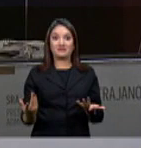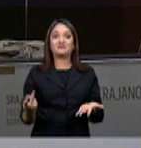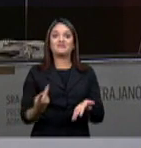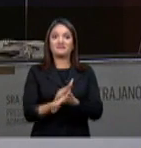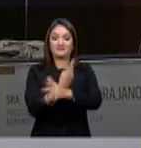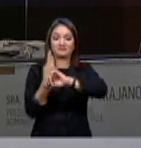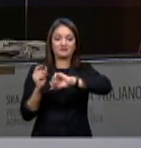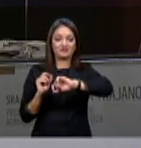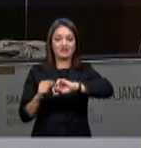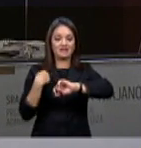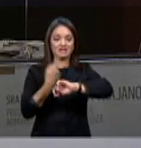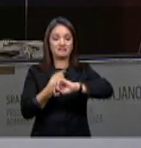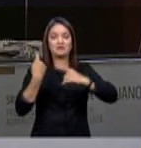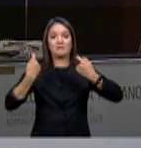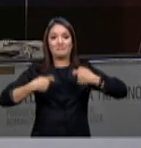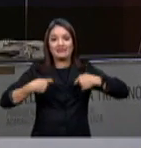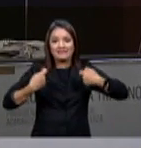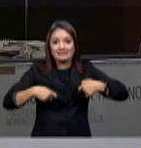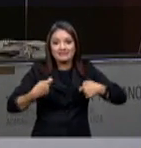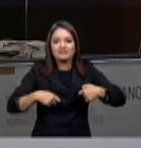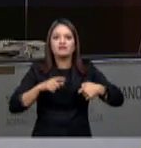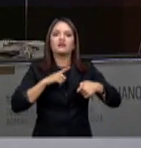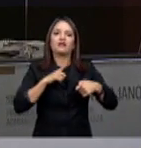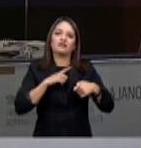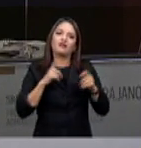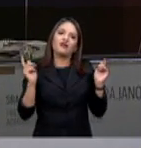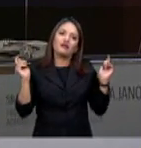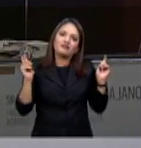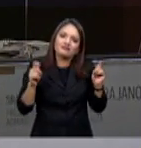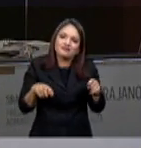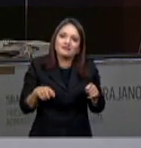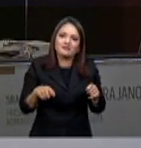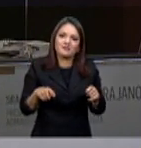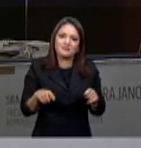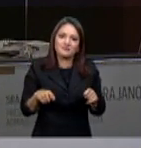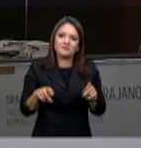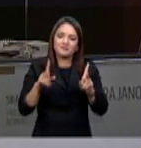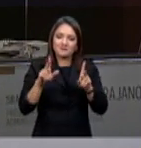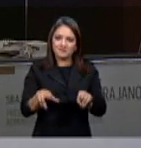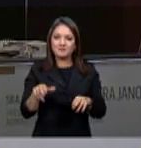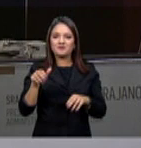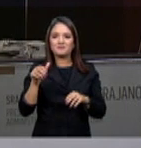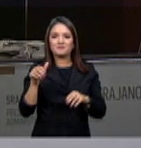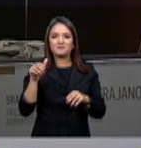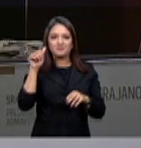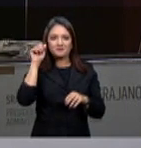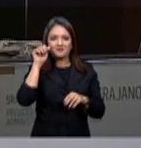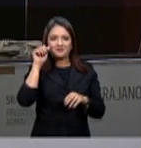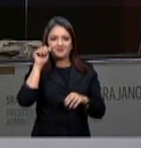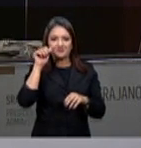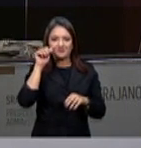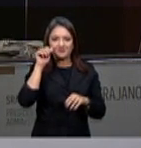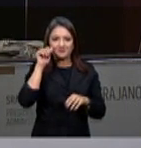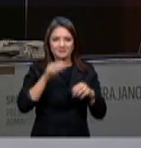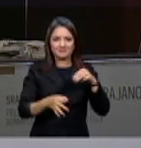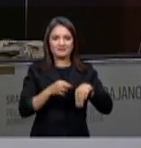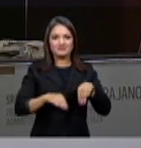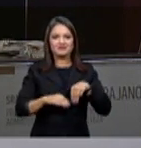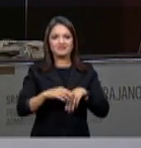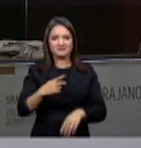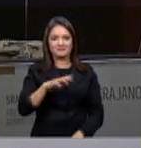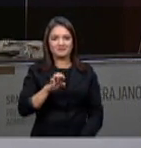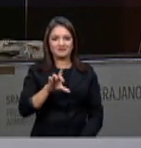já coisa que a gente precisa para poder economizar a ministra Cristina como diz o ministro